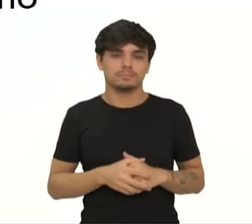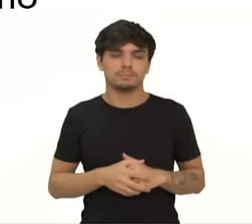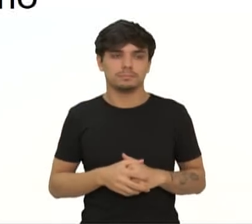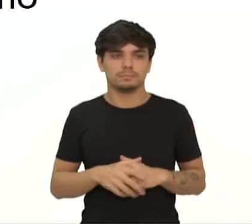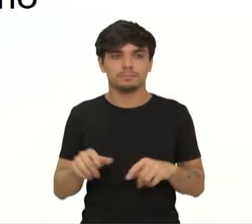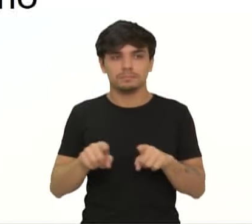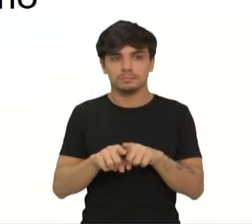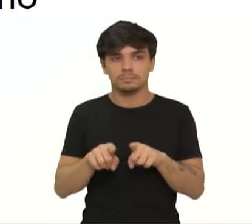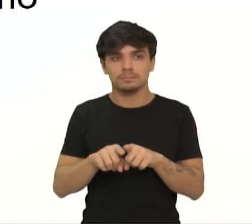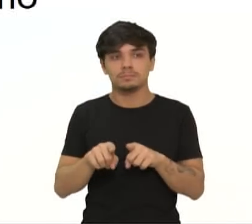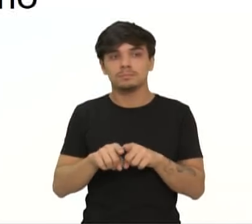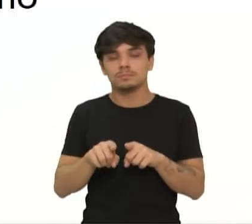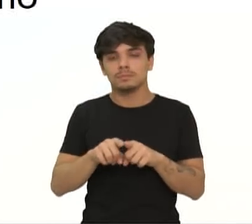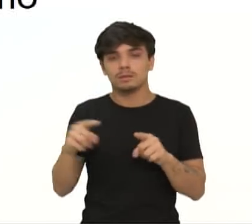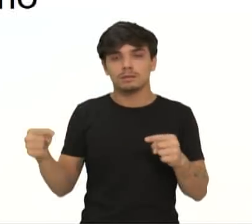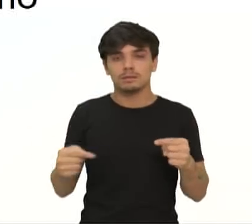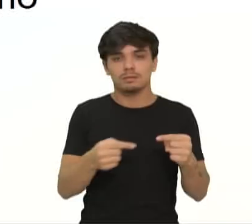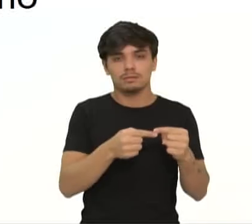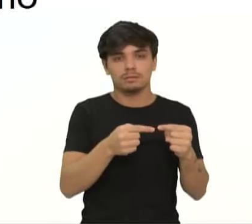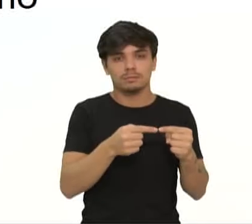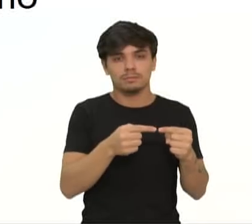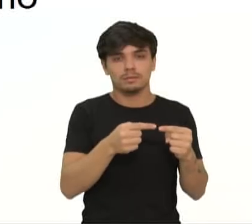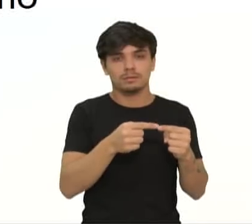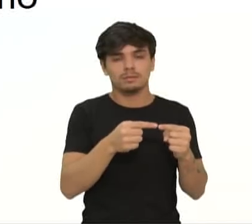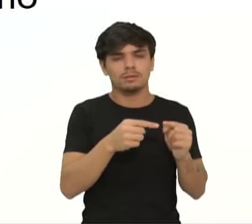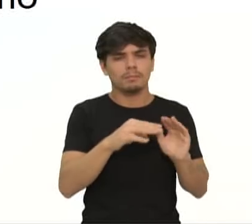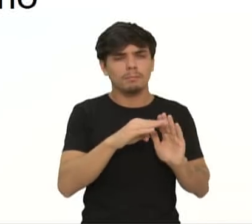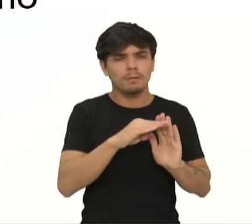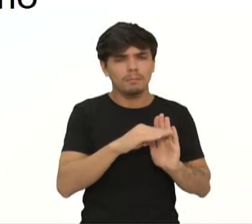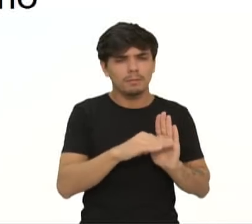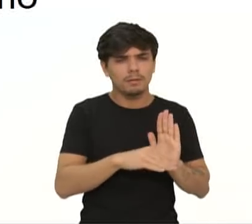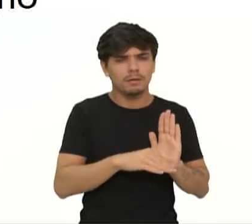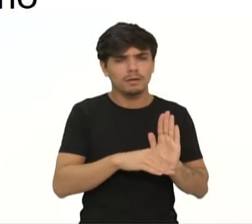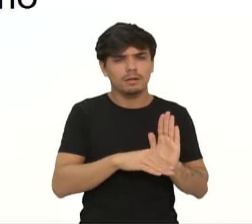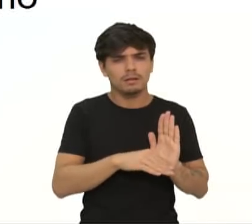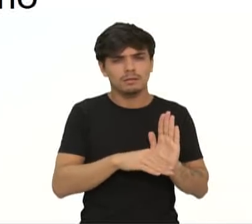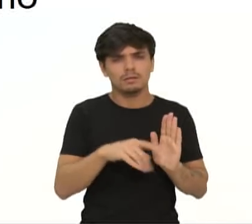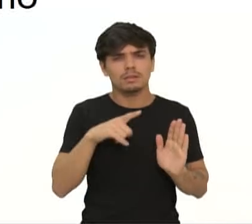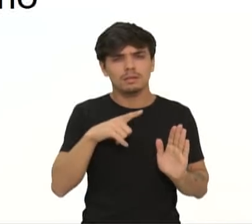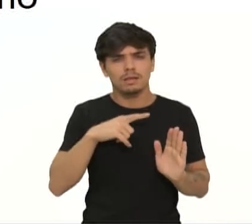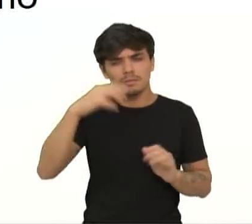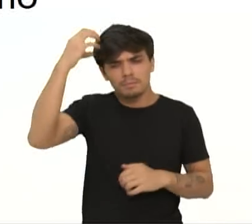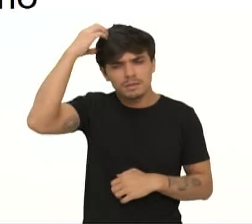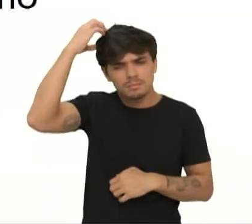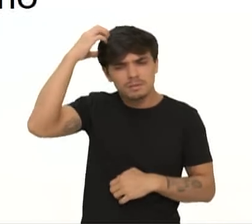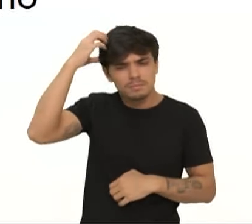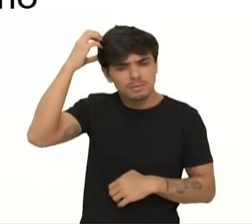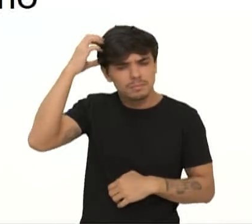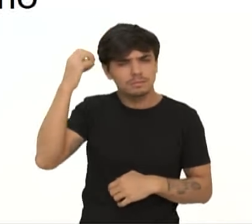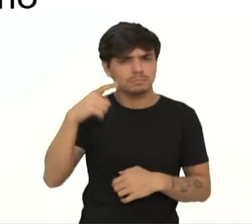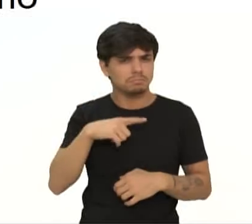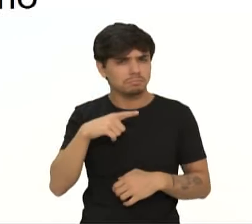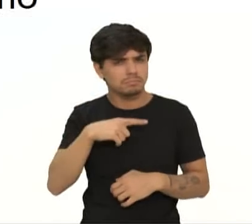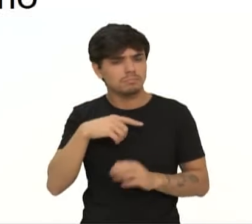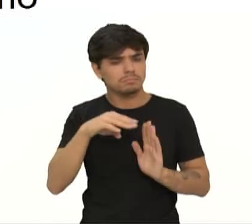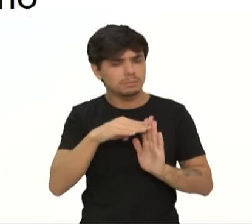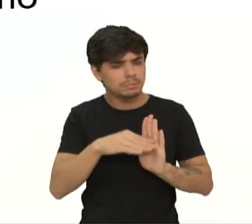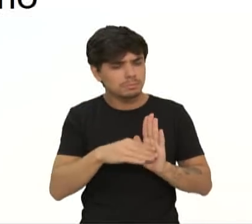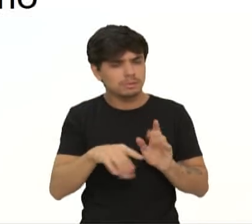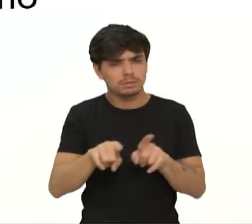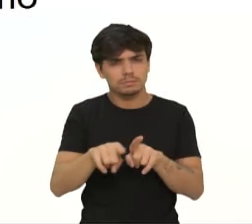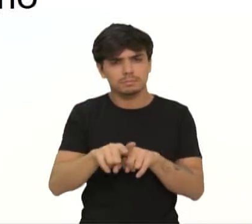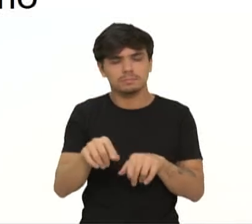acontecido, que estavam coligados com vários principados. Lembra que Lutero teve apoio de vários príncipes? Então, dos